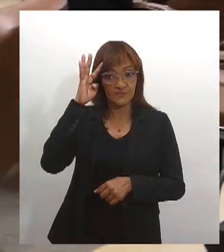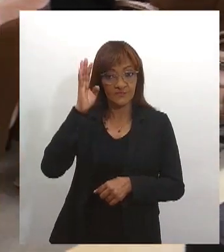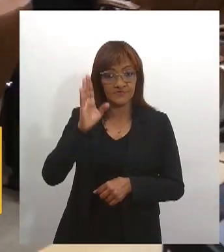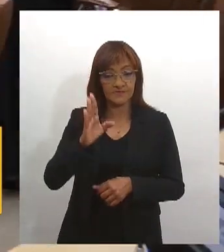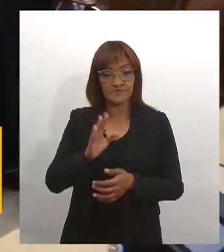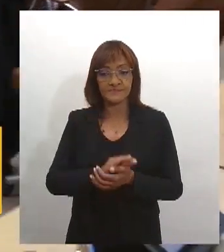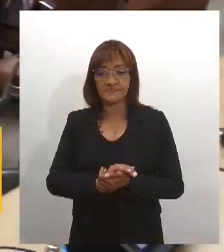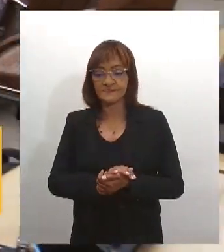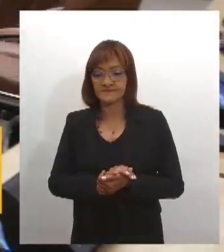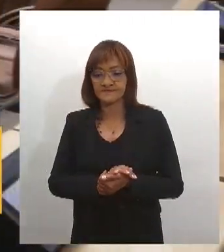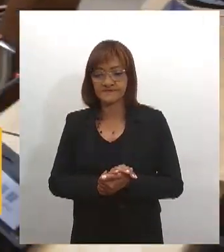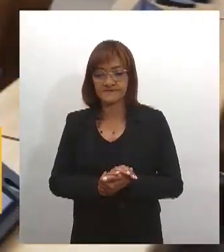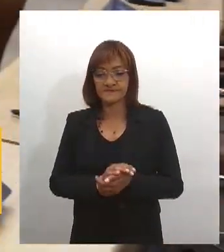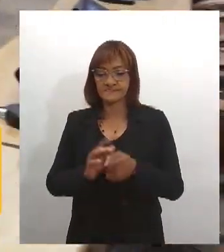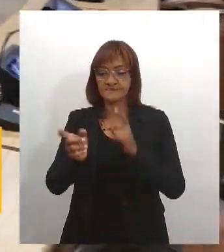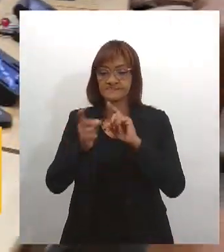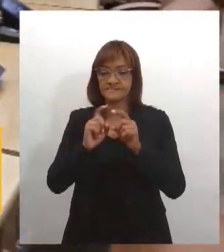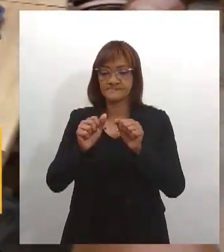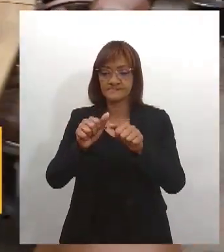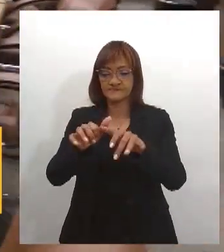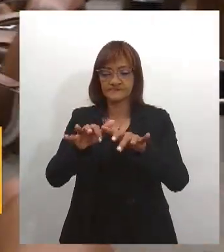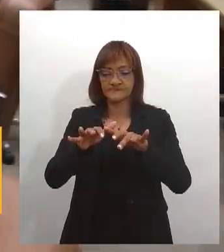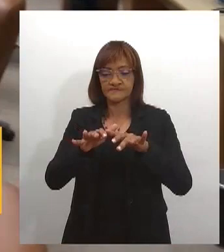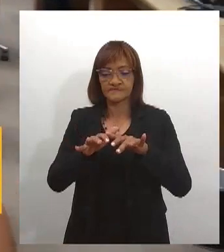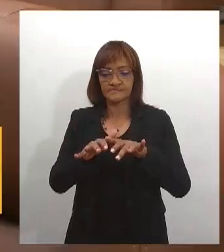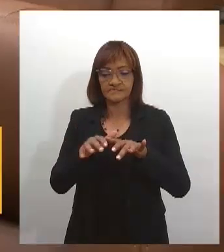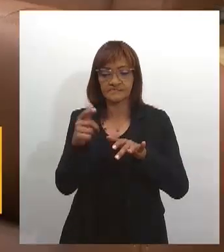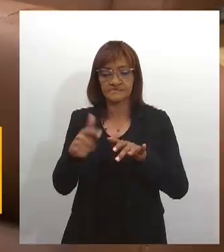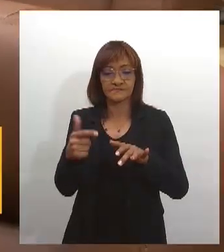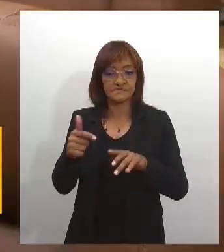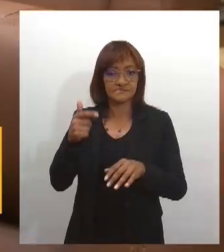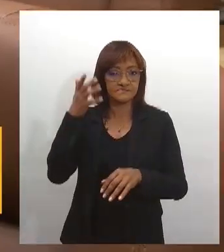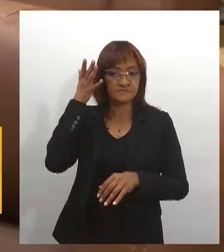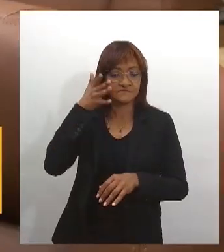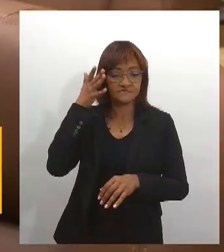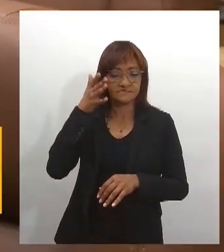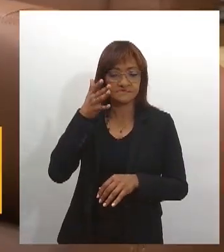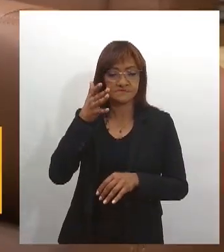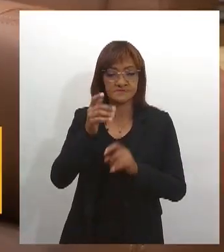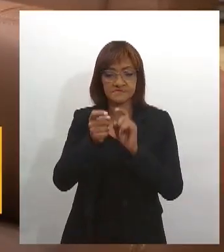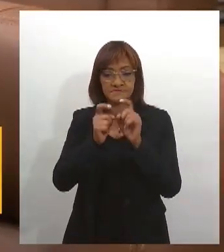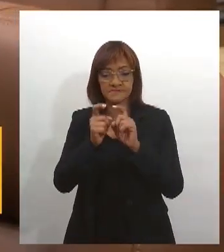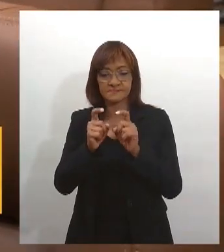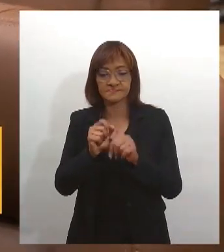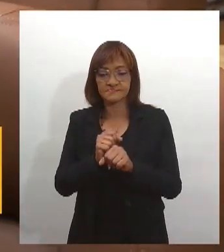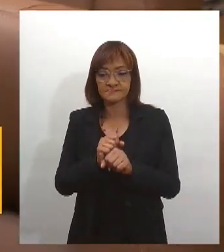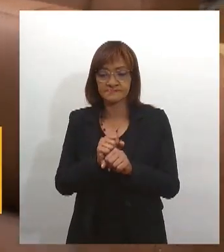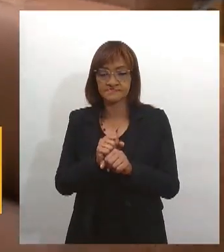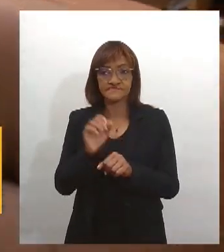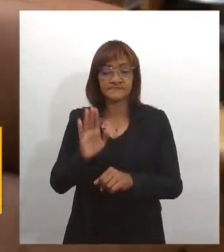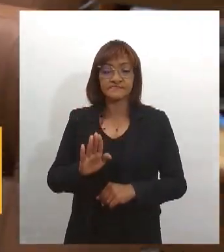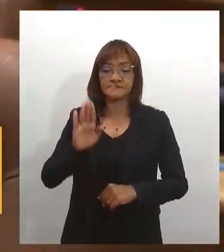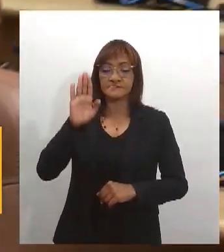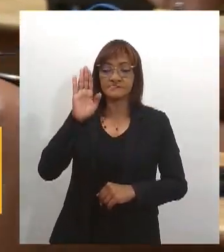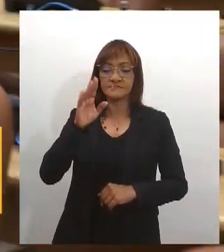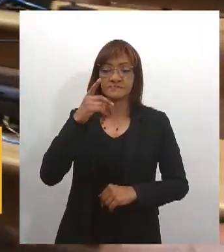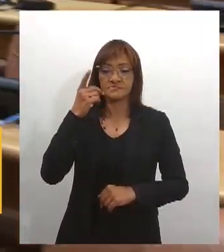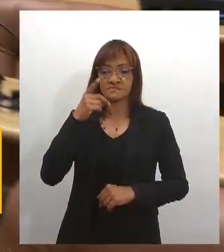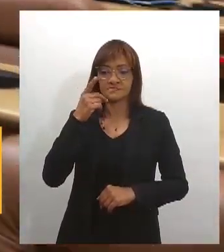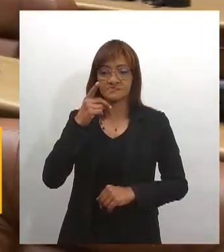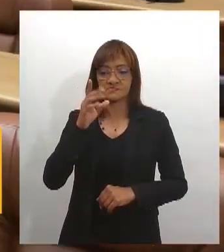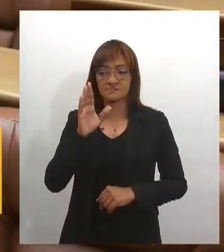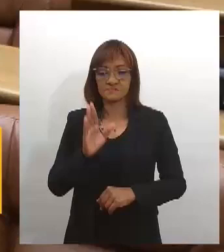A sessão foi aberta sem oradores no pequeno expediente. Usando uma questão de ordem, a deputada Linda Brasil